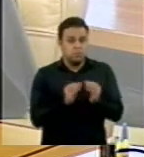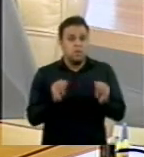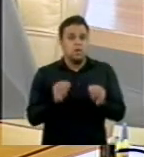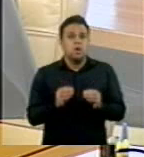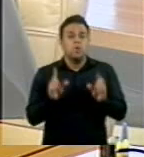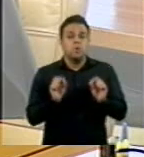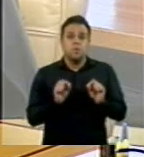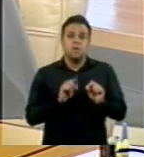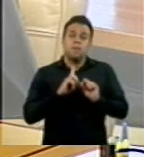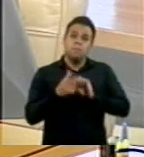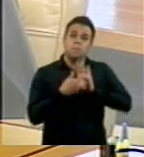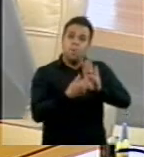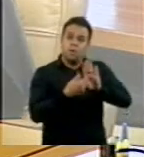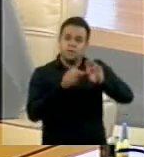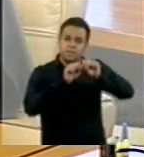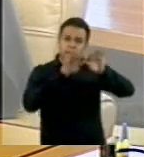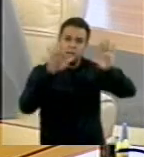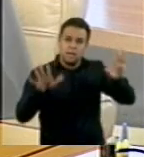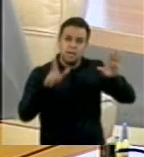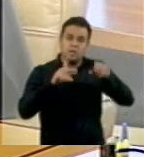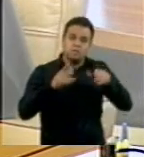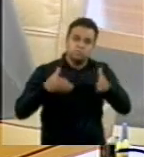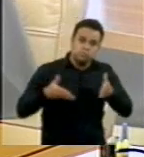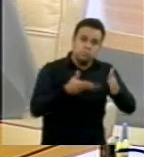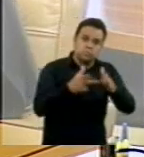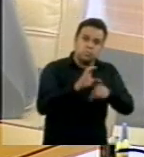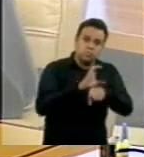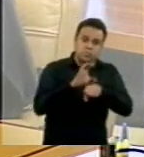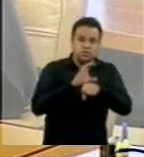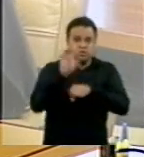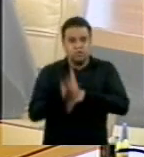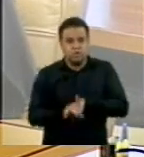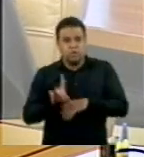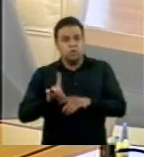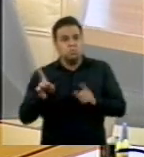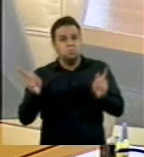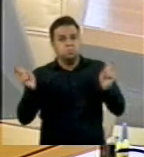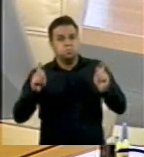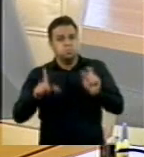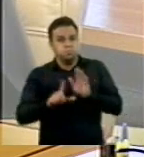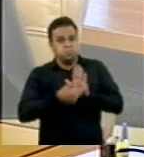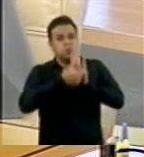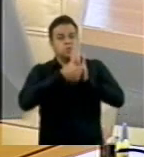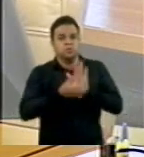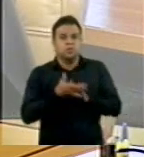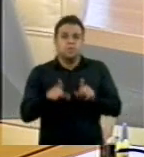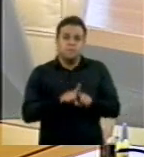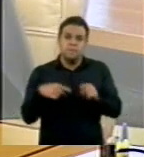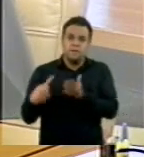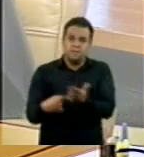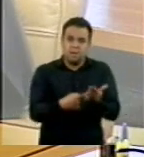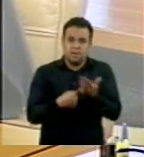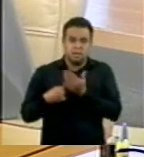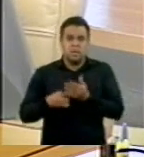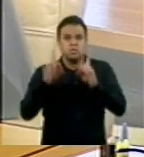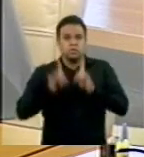da narratividade constitucional, do direito constitucional positivo, dos tratados internacionais de direitos humanos e